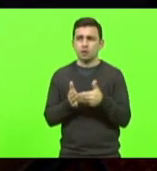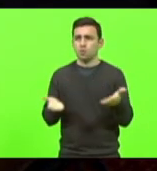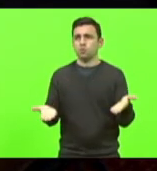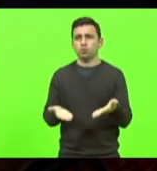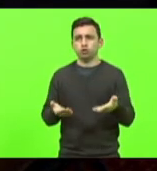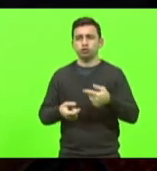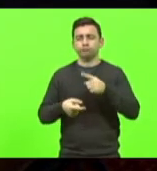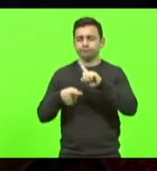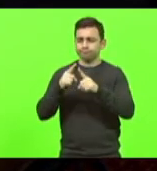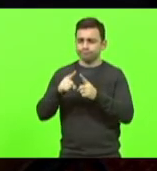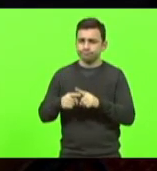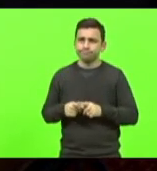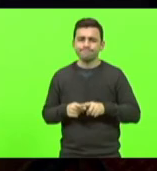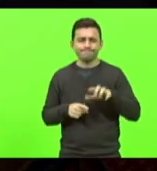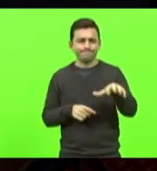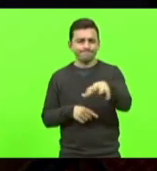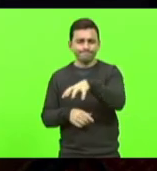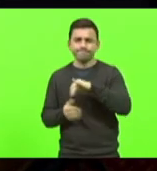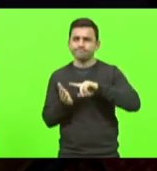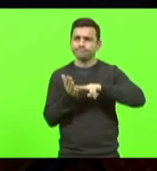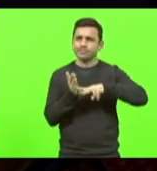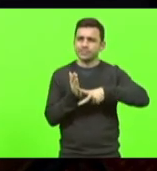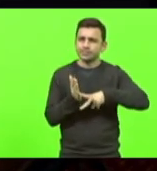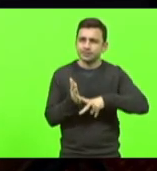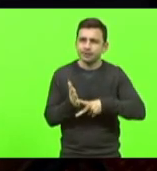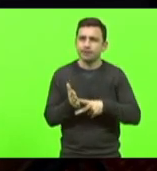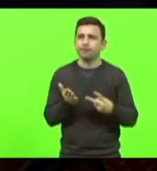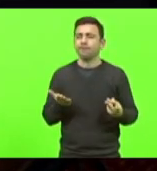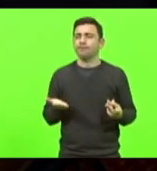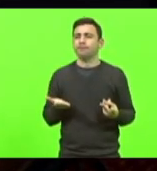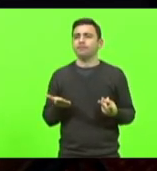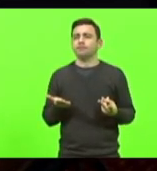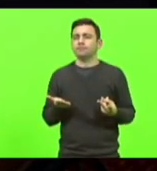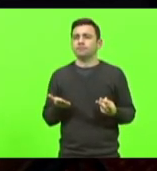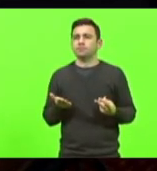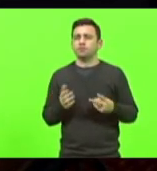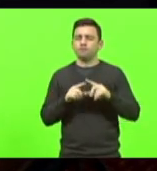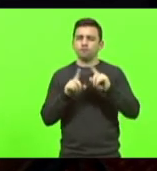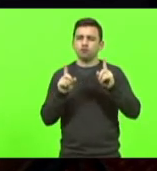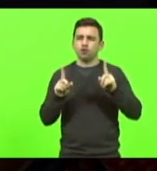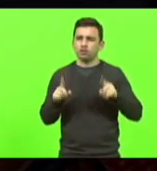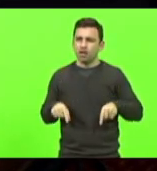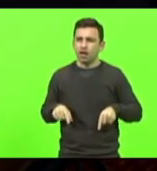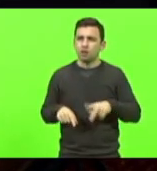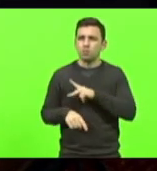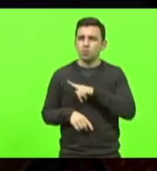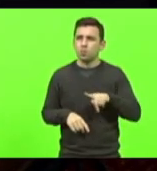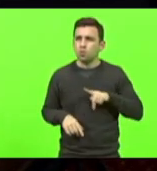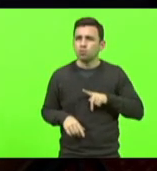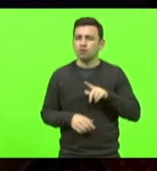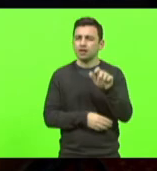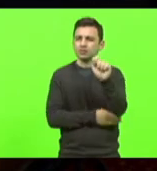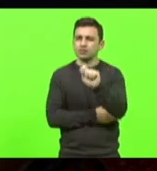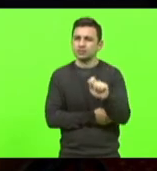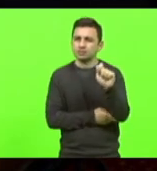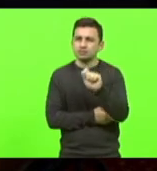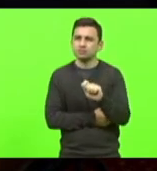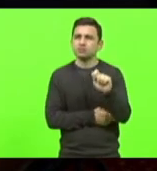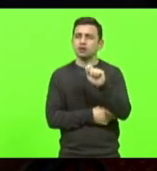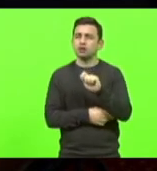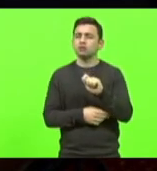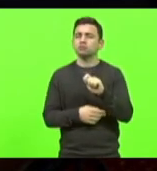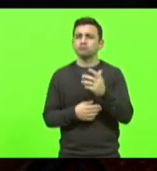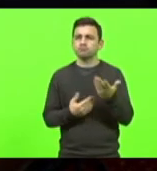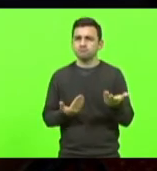interagindo com os setores sindicatos de funcionários públicos associações e muito foi